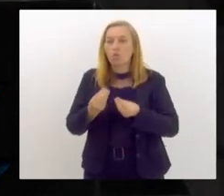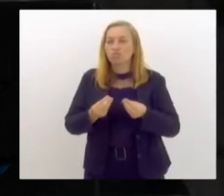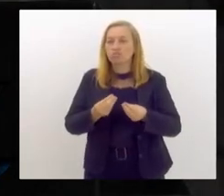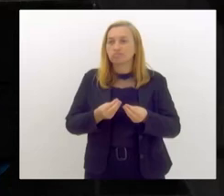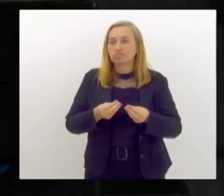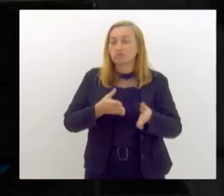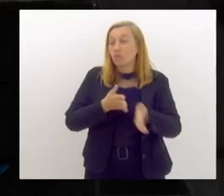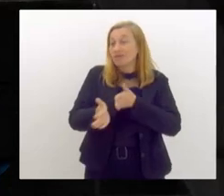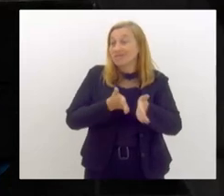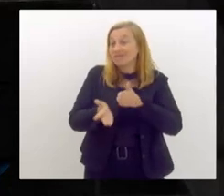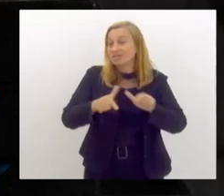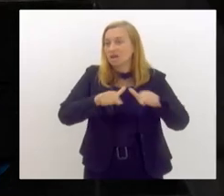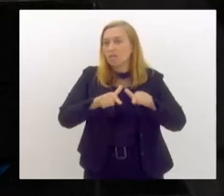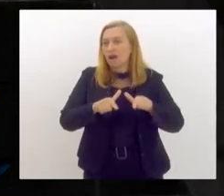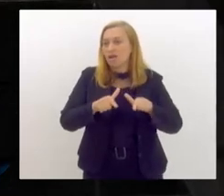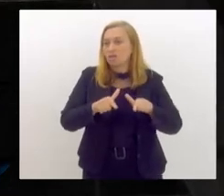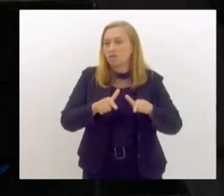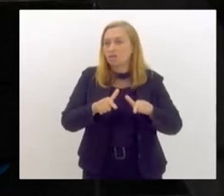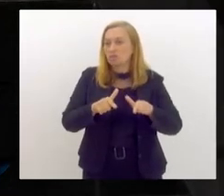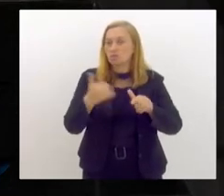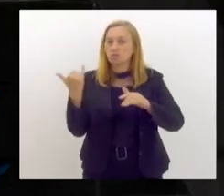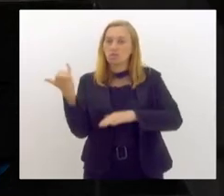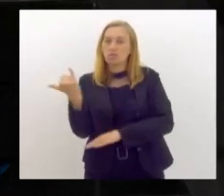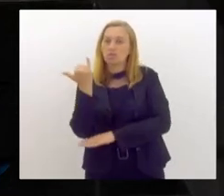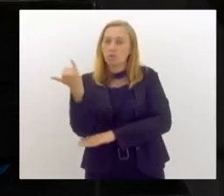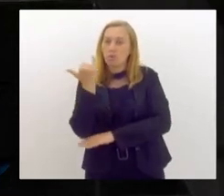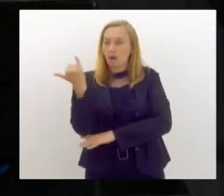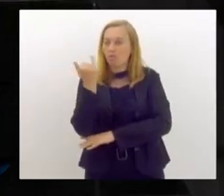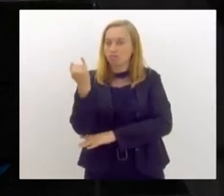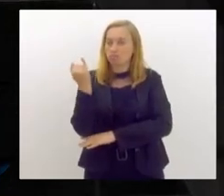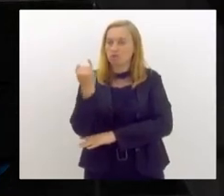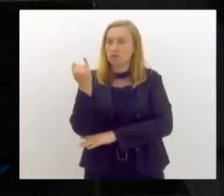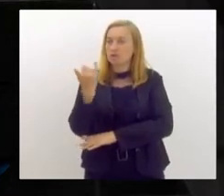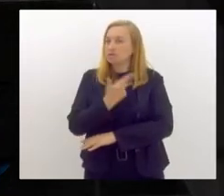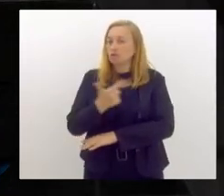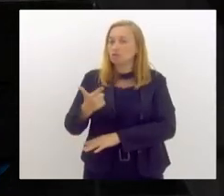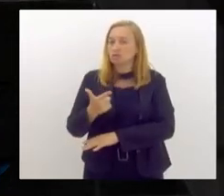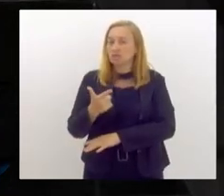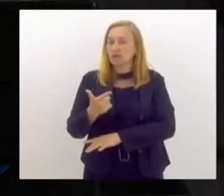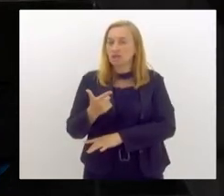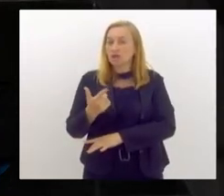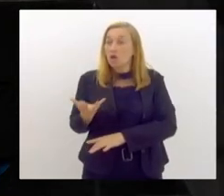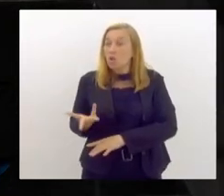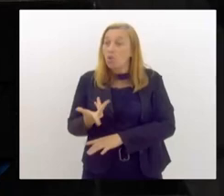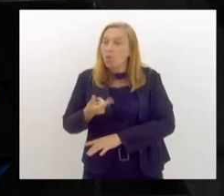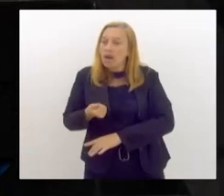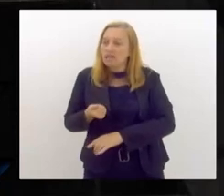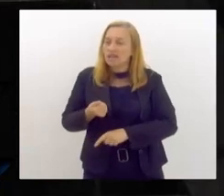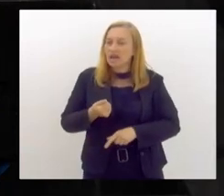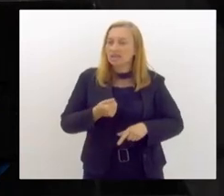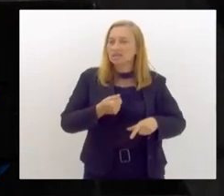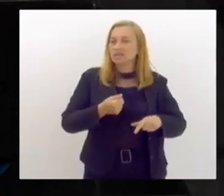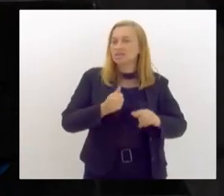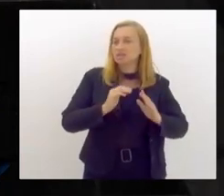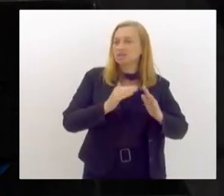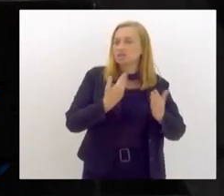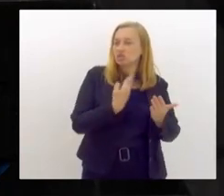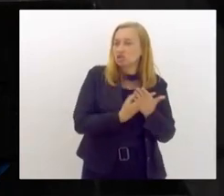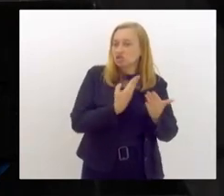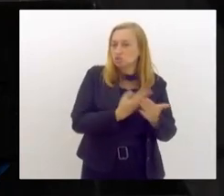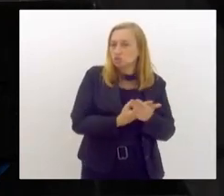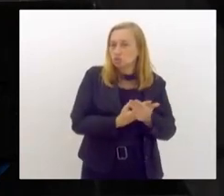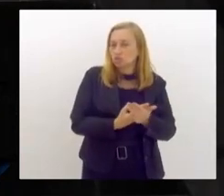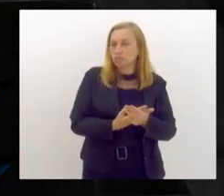porque não têm nível de escolarização que lhes permite ingressar em outros postos do mercado de trabalho